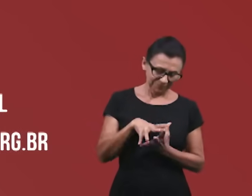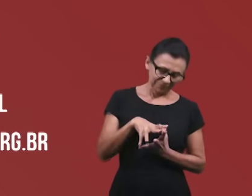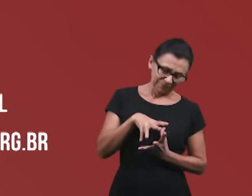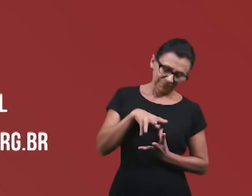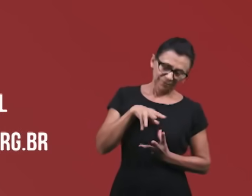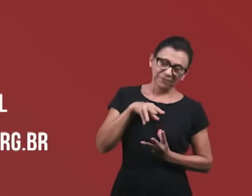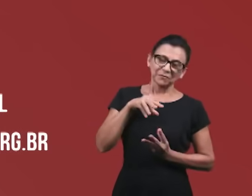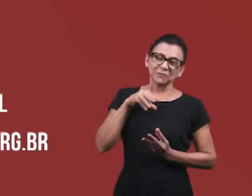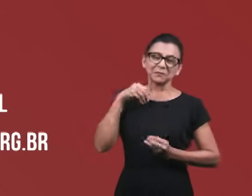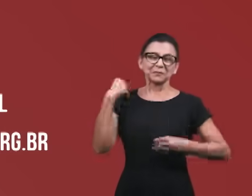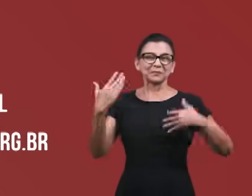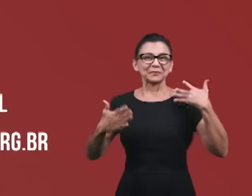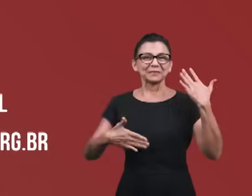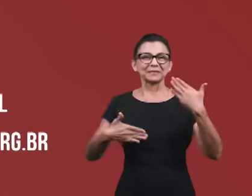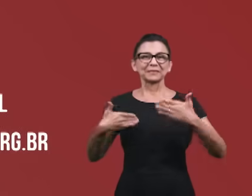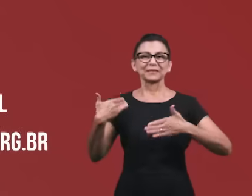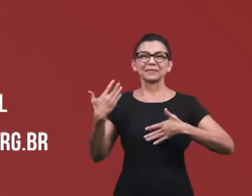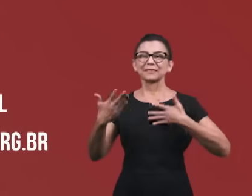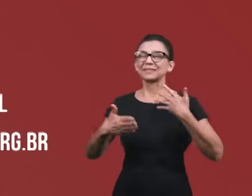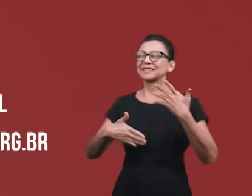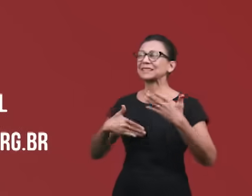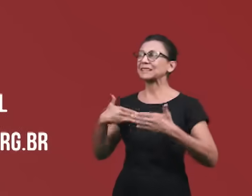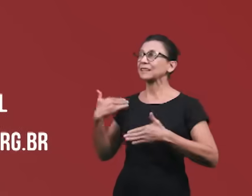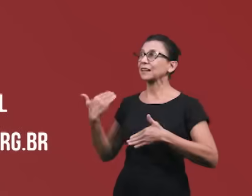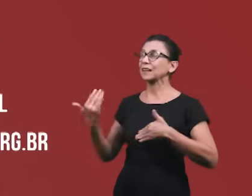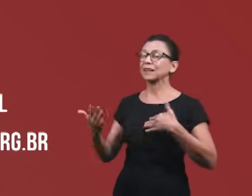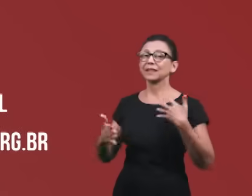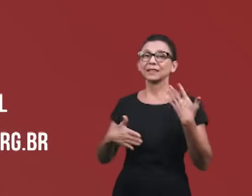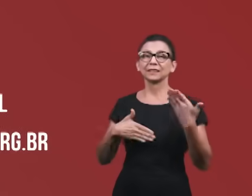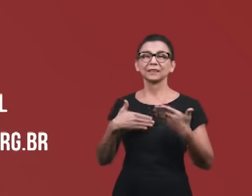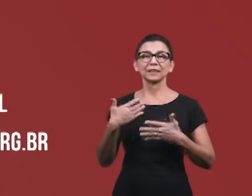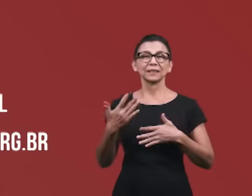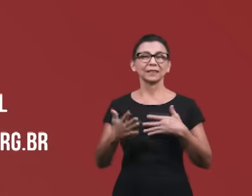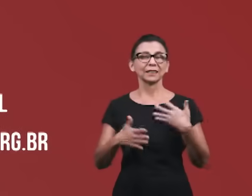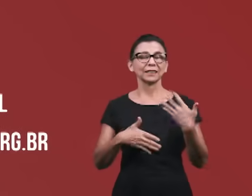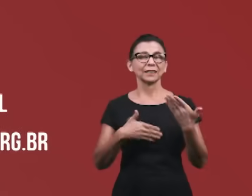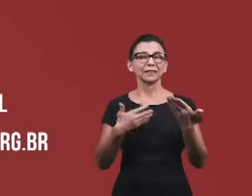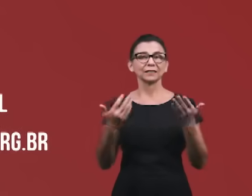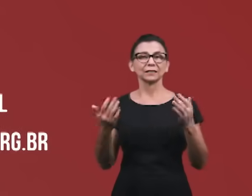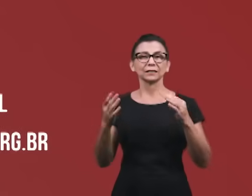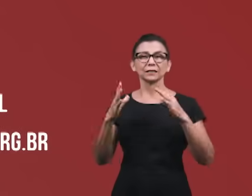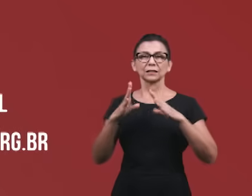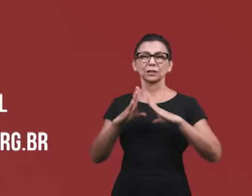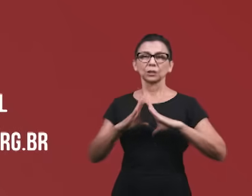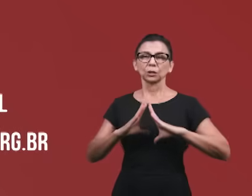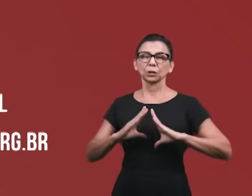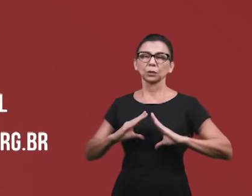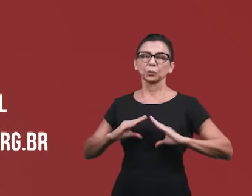Que me dá.